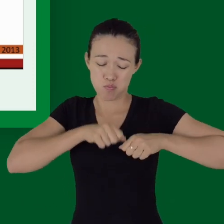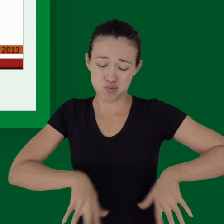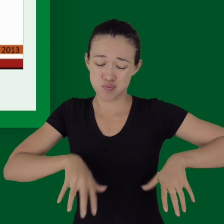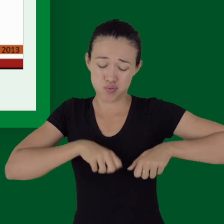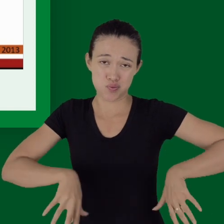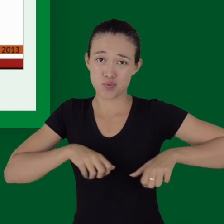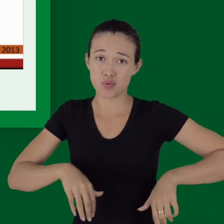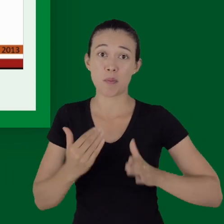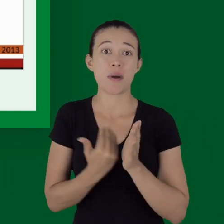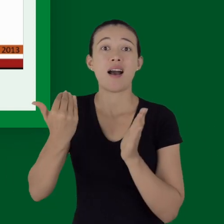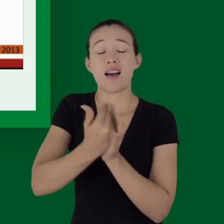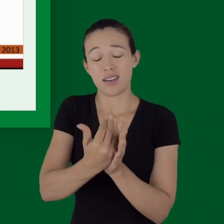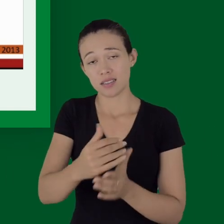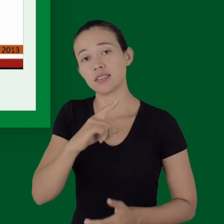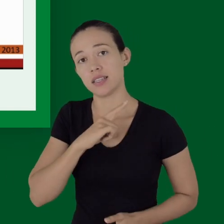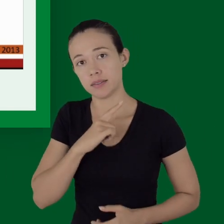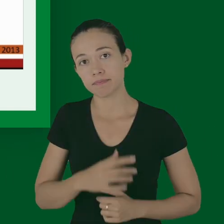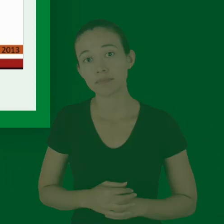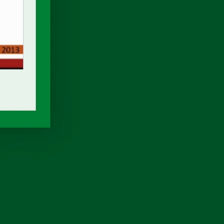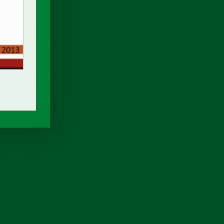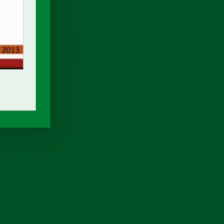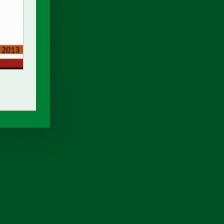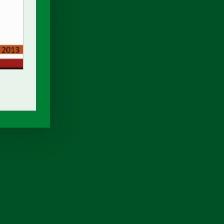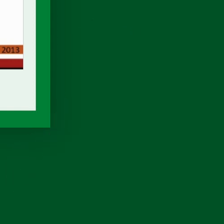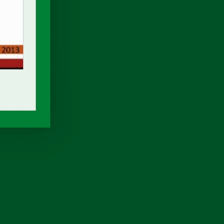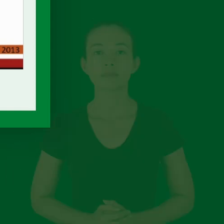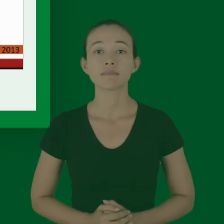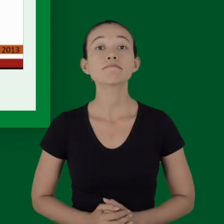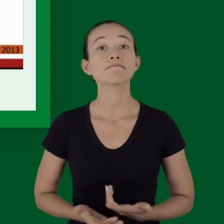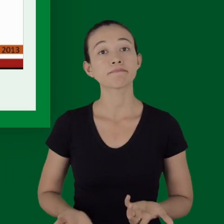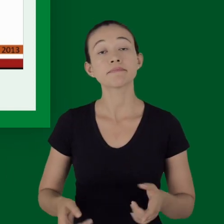Mas uso rotineiro está proscrito, a gente não faz.